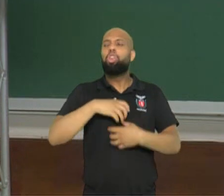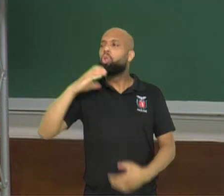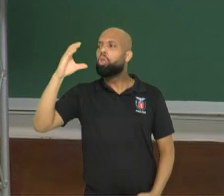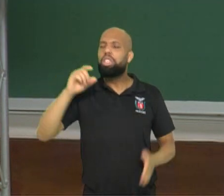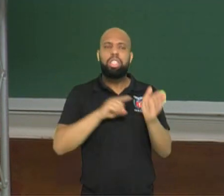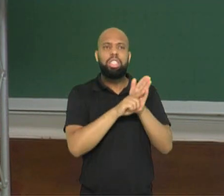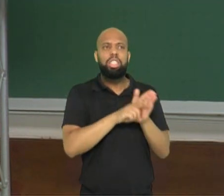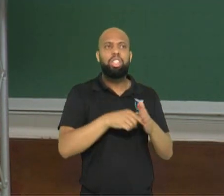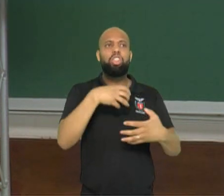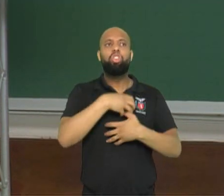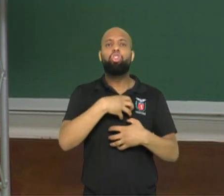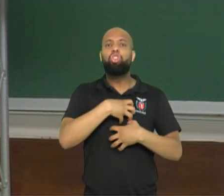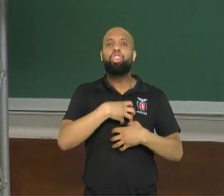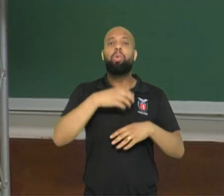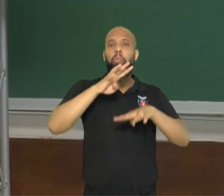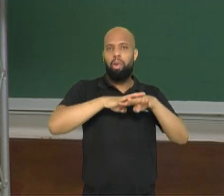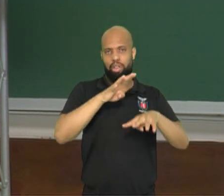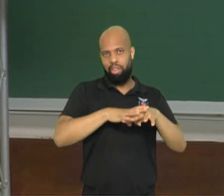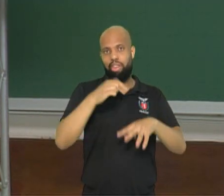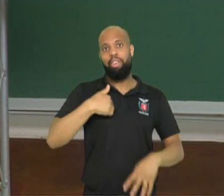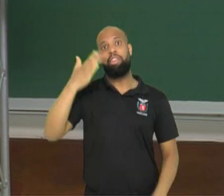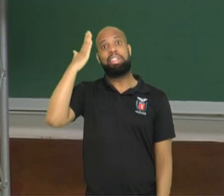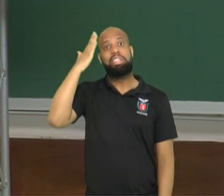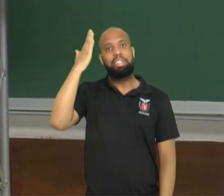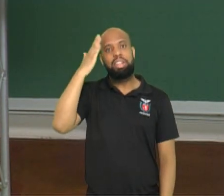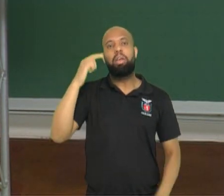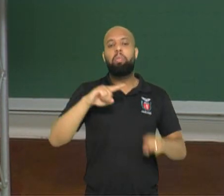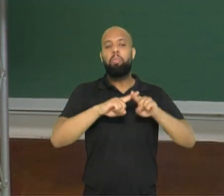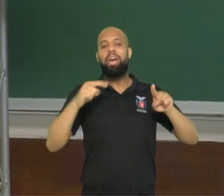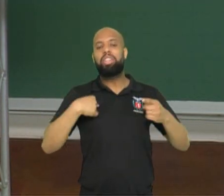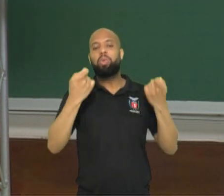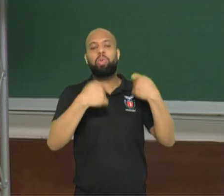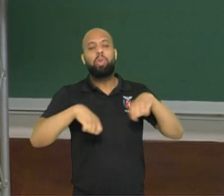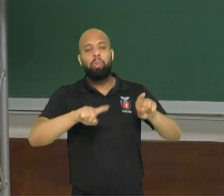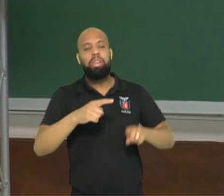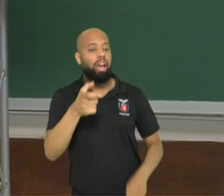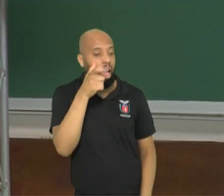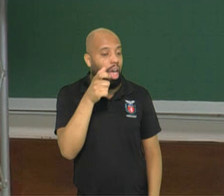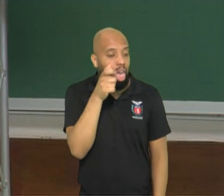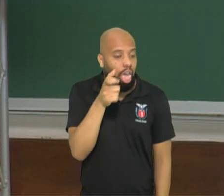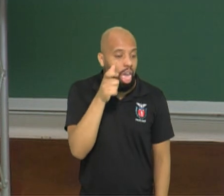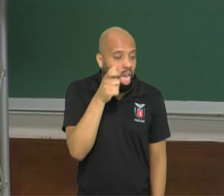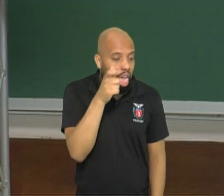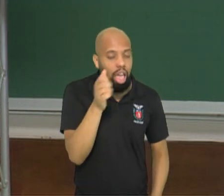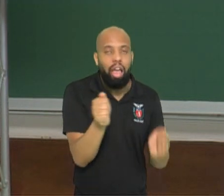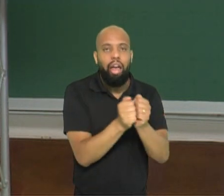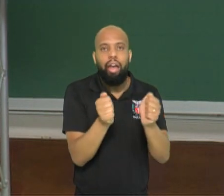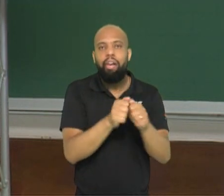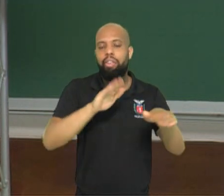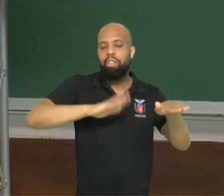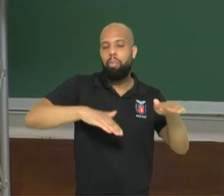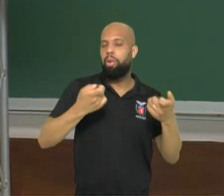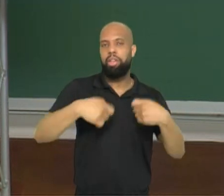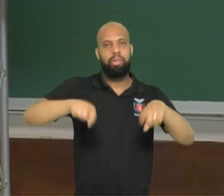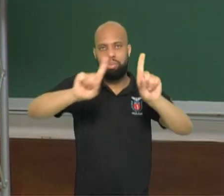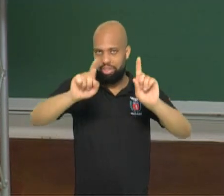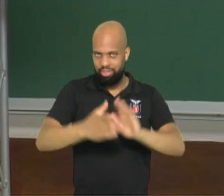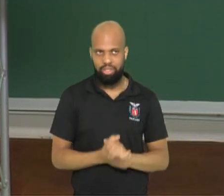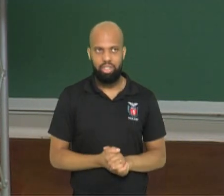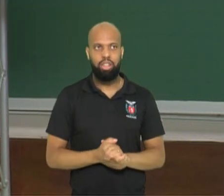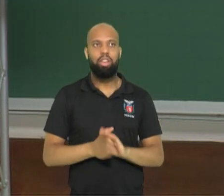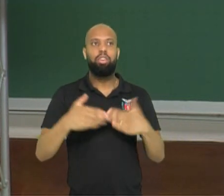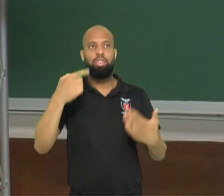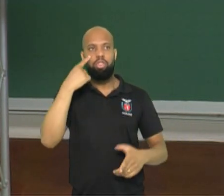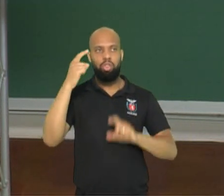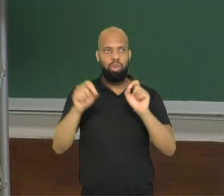de um modelo matemático. E que eu posso prever sem estar lá nessa praia, nesse lugar. Né? Então,